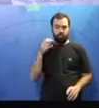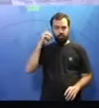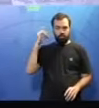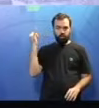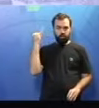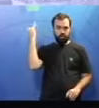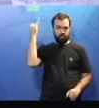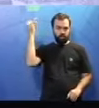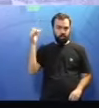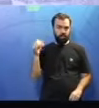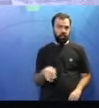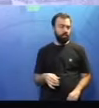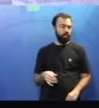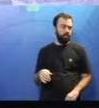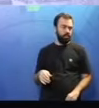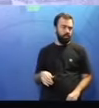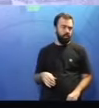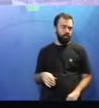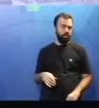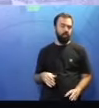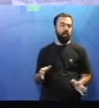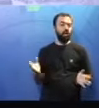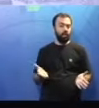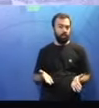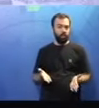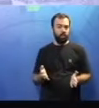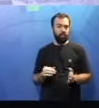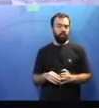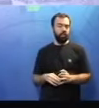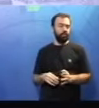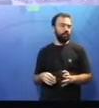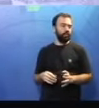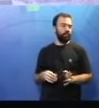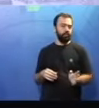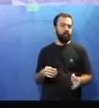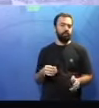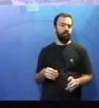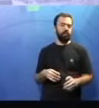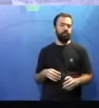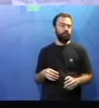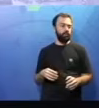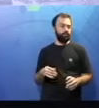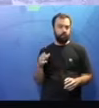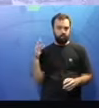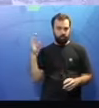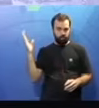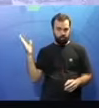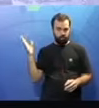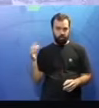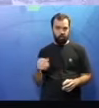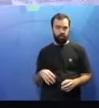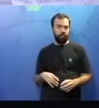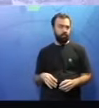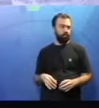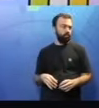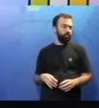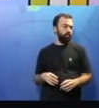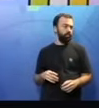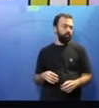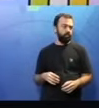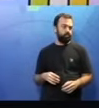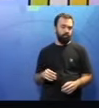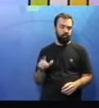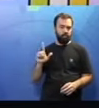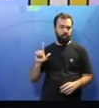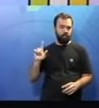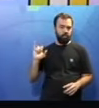Agora, um sistema de classificação muito utilizado atualmente é o proposto por Linneu no século XVIII. Linneu,